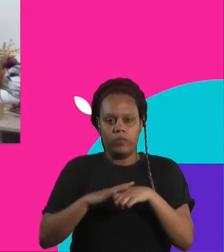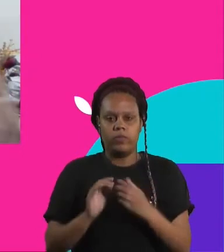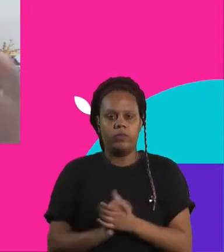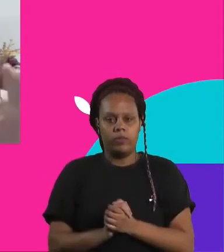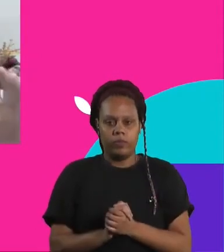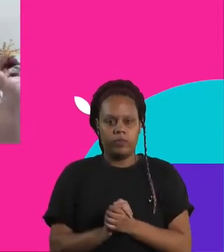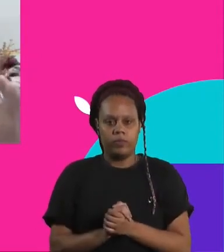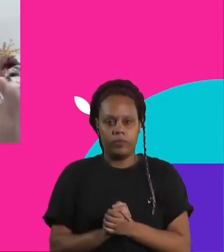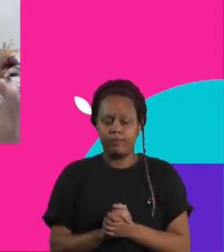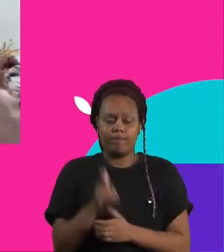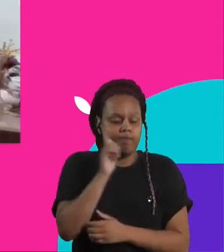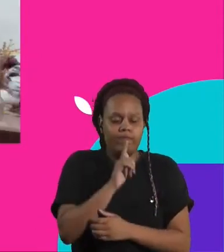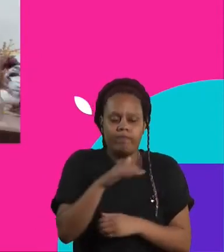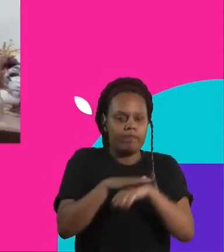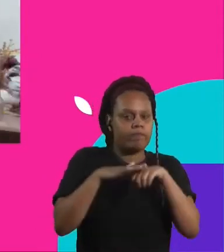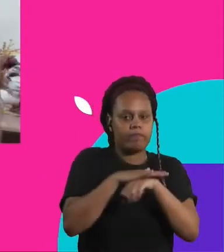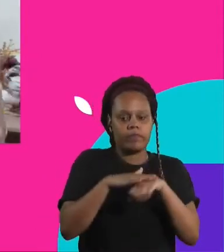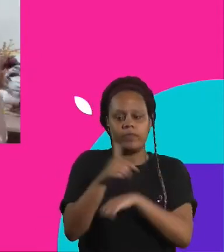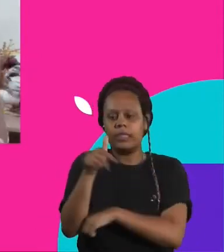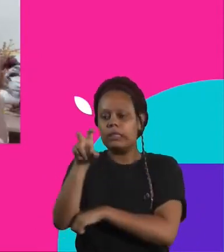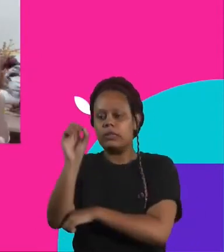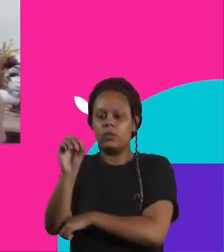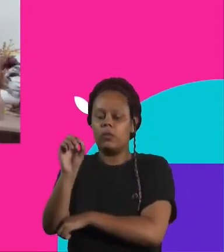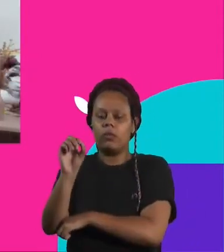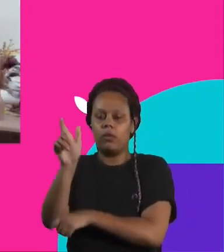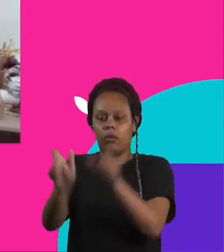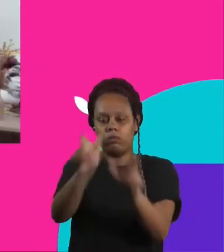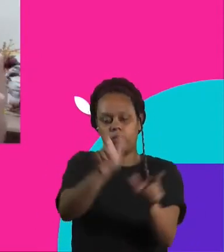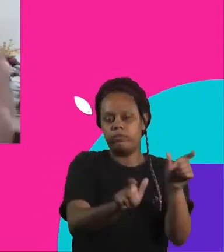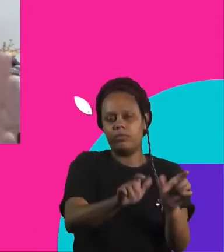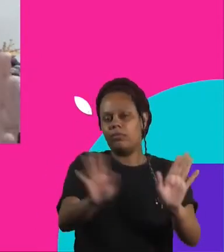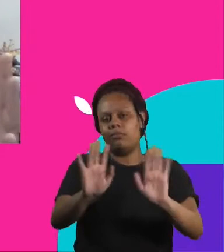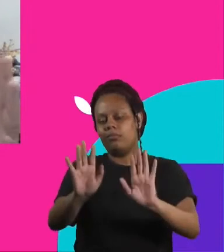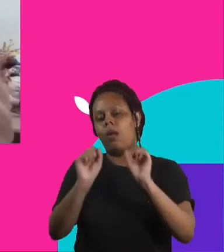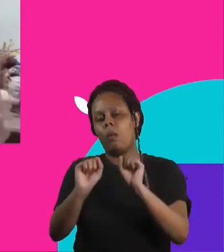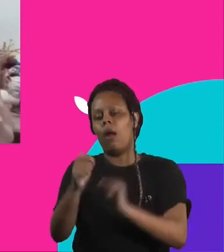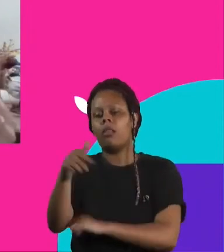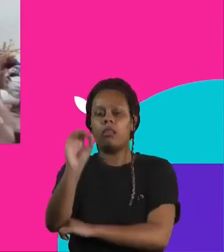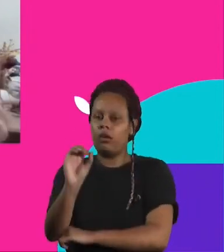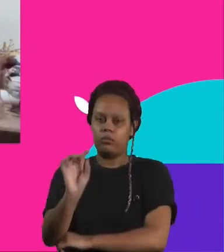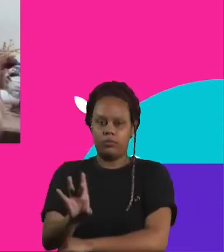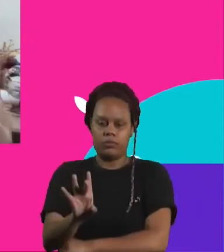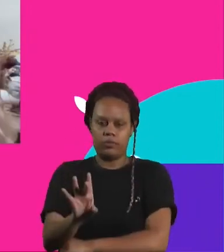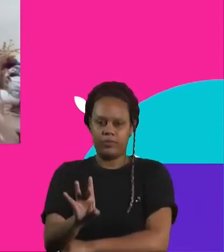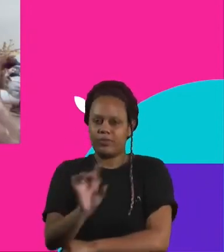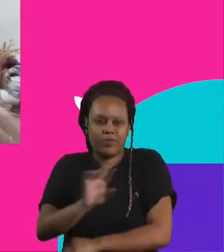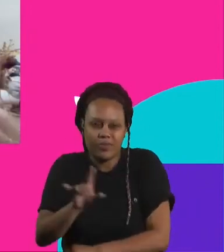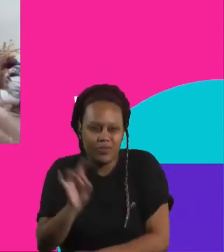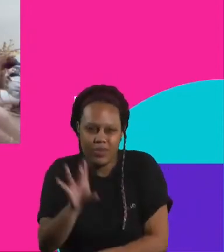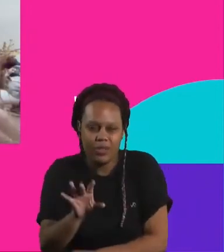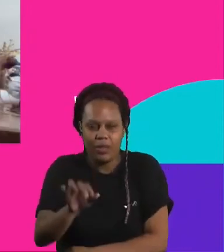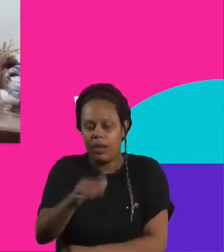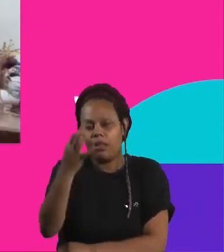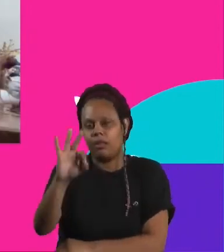com 150 pessoas. Conversa com 10. Seleciona bem 10. Não as que você tem certeza que são as que